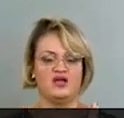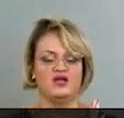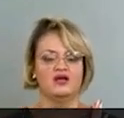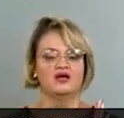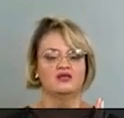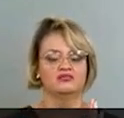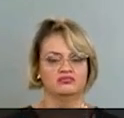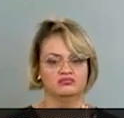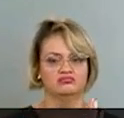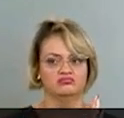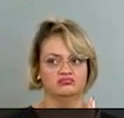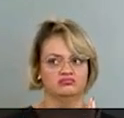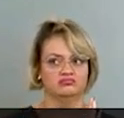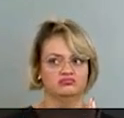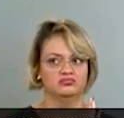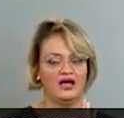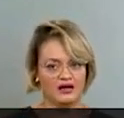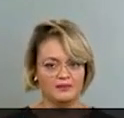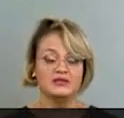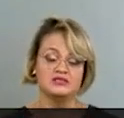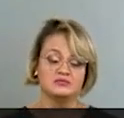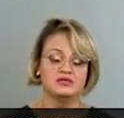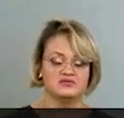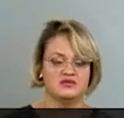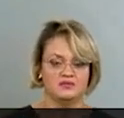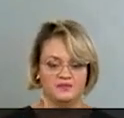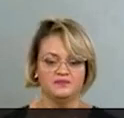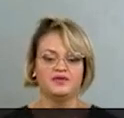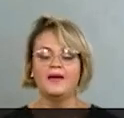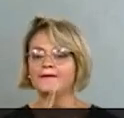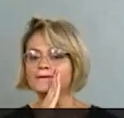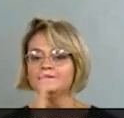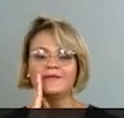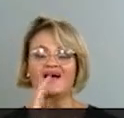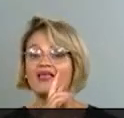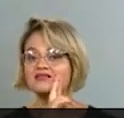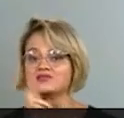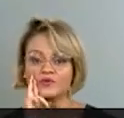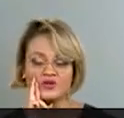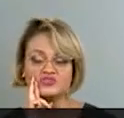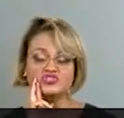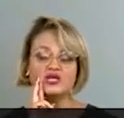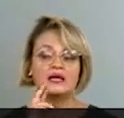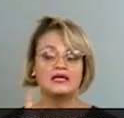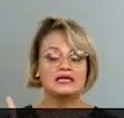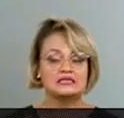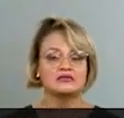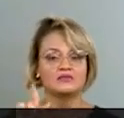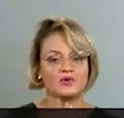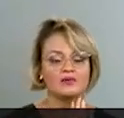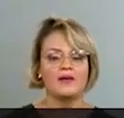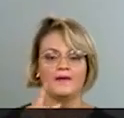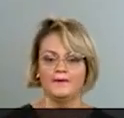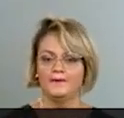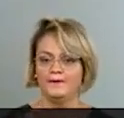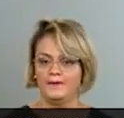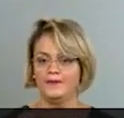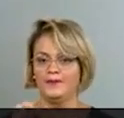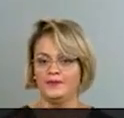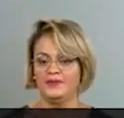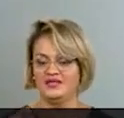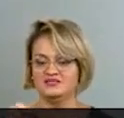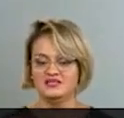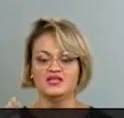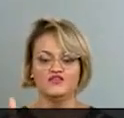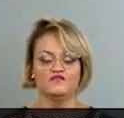passa pelo Senado. E também a reentrada dos bares e restaurantes no programa do PERSE, que é um programa também que toca